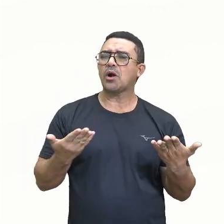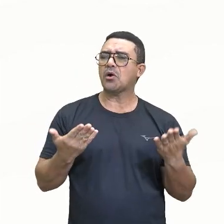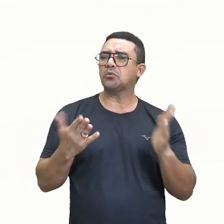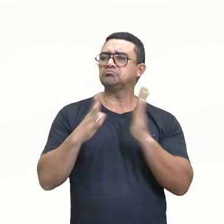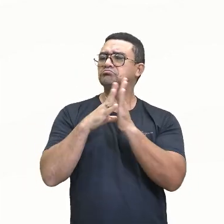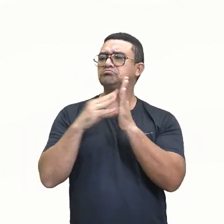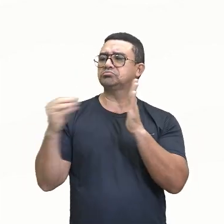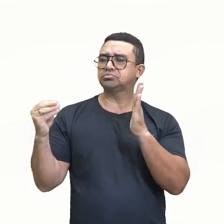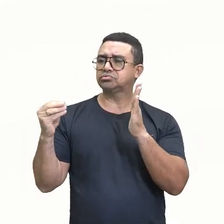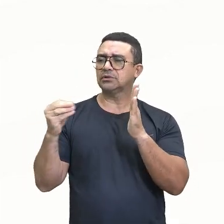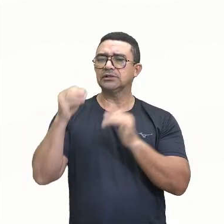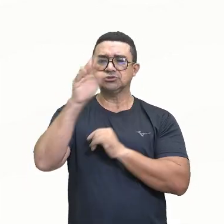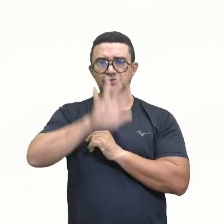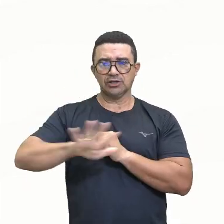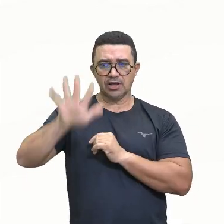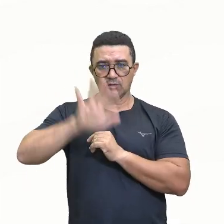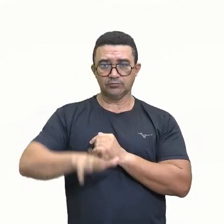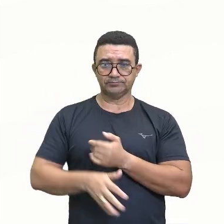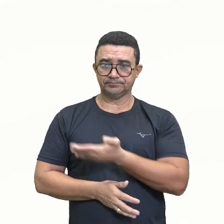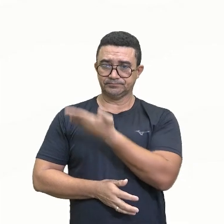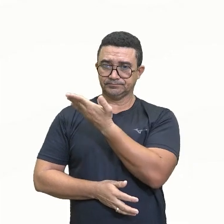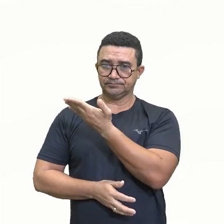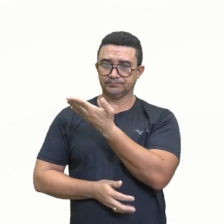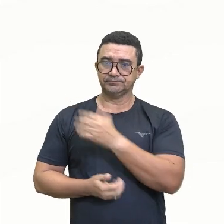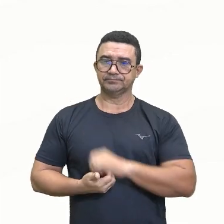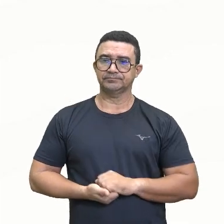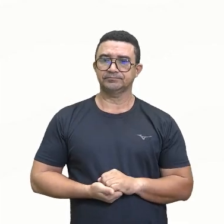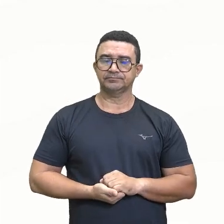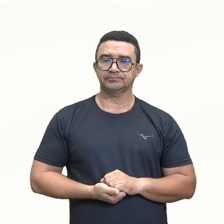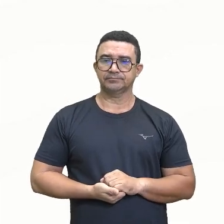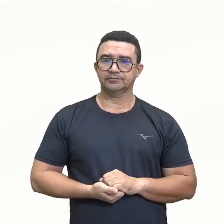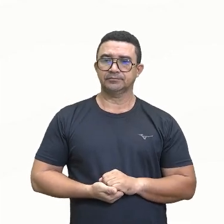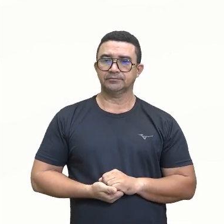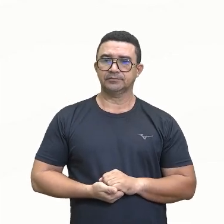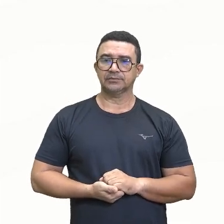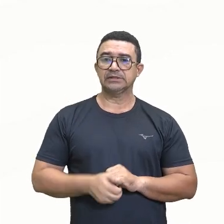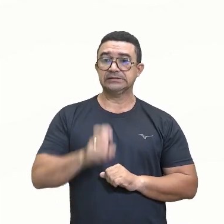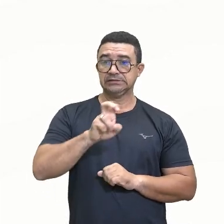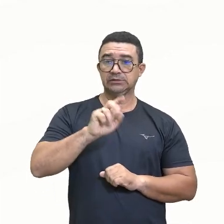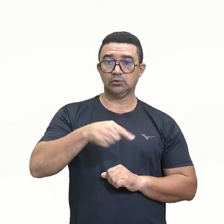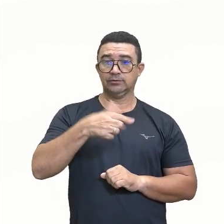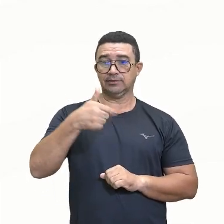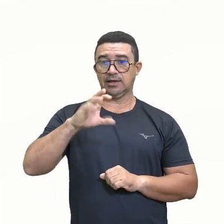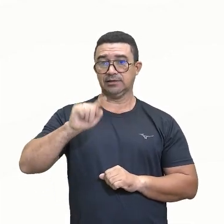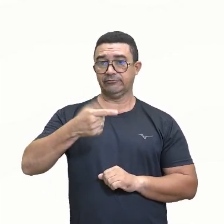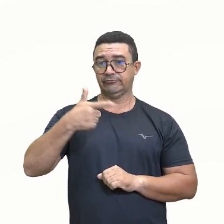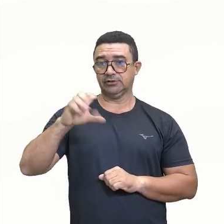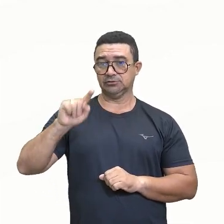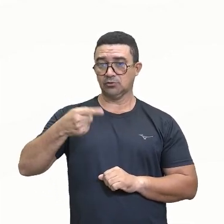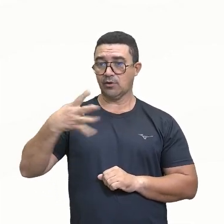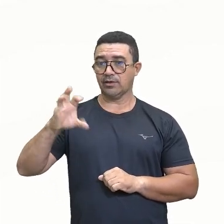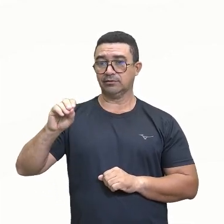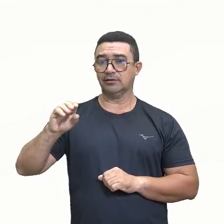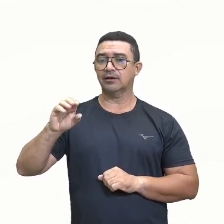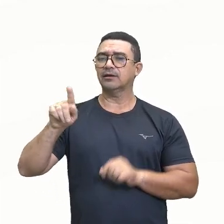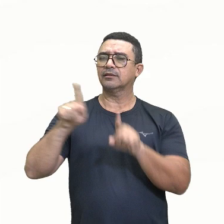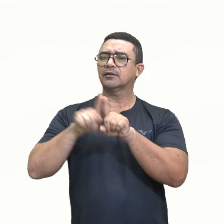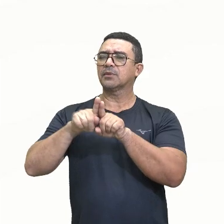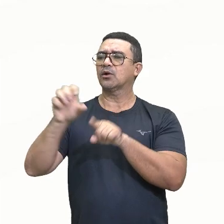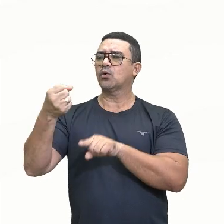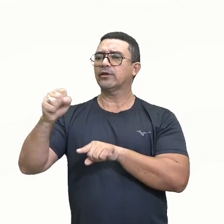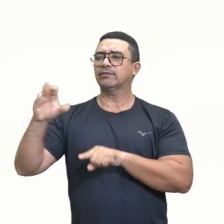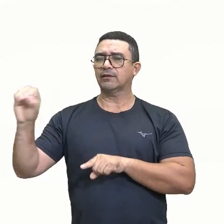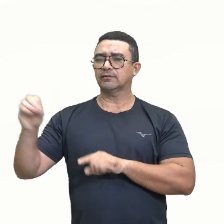termo geral? Olha aqui o exemplo. Eu tenho essa PG aí, ó, 5, 10, 20, 40 e 80. O